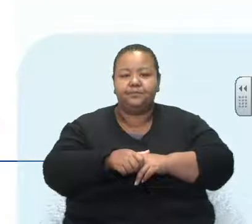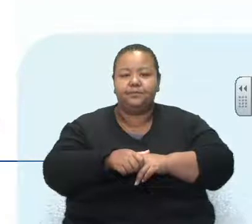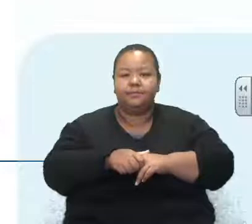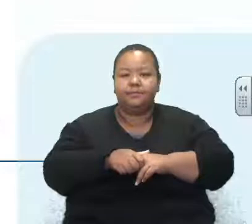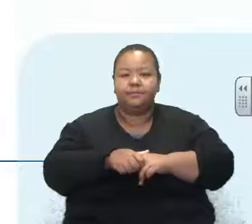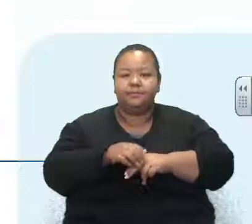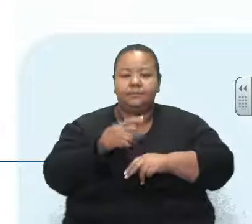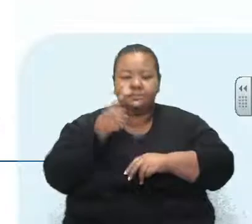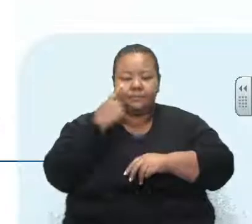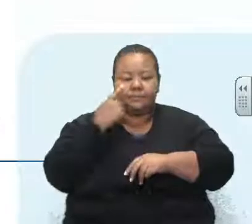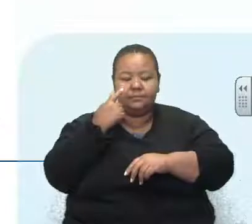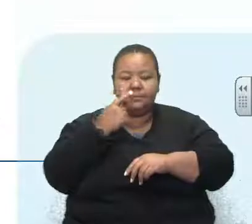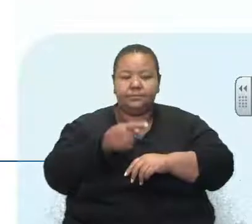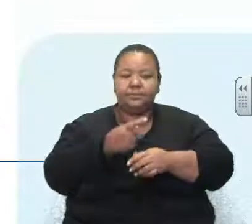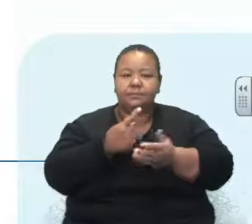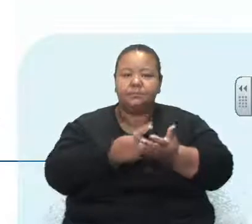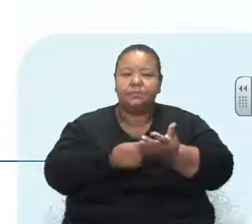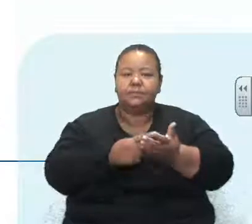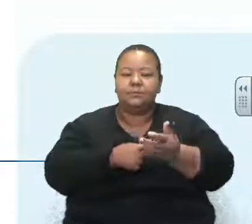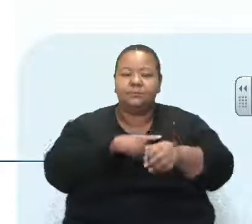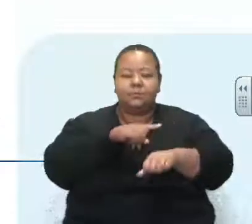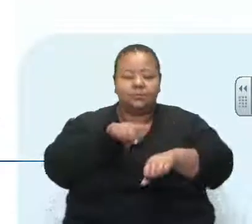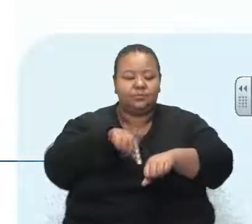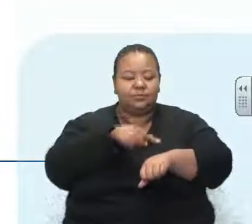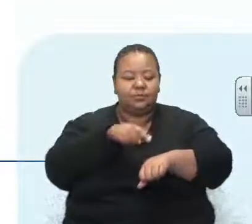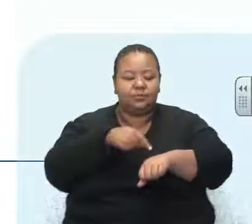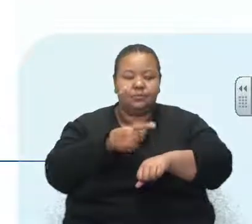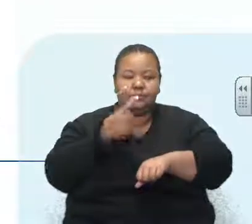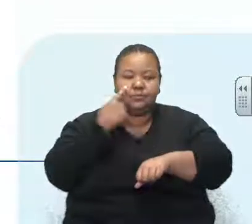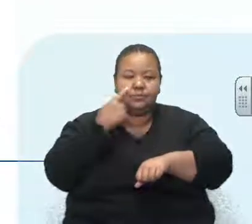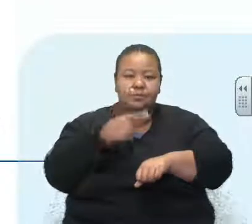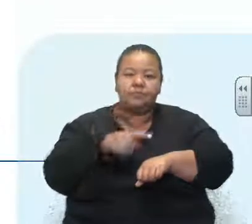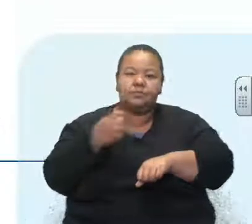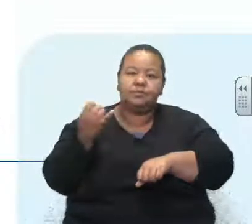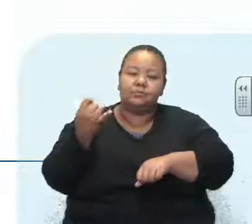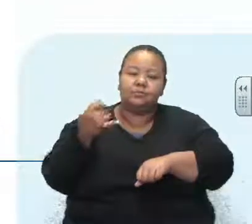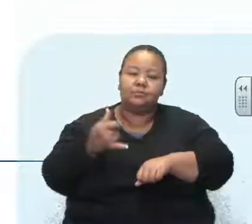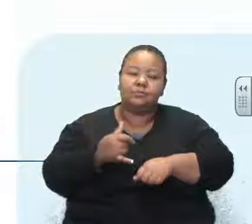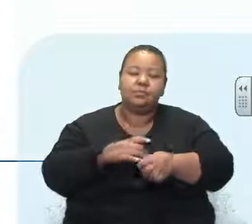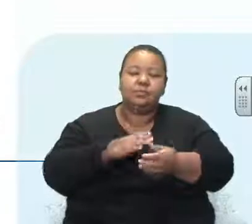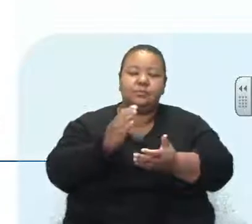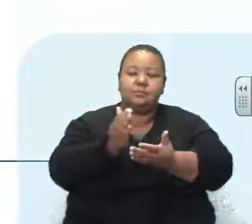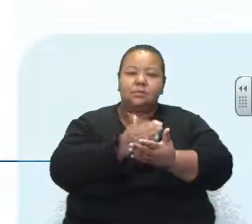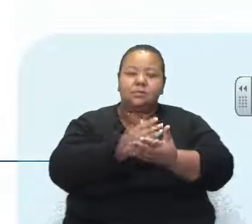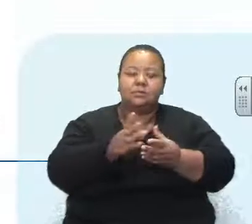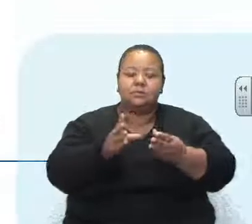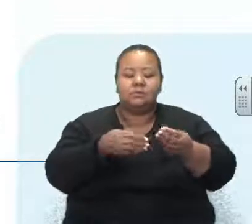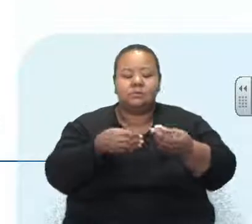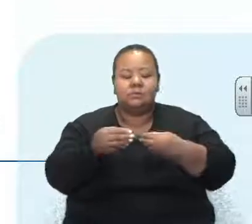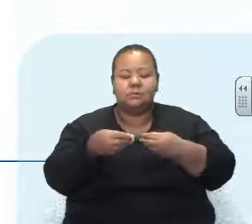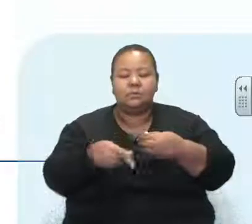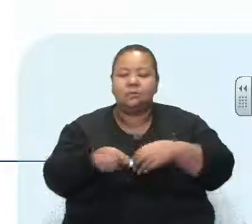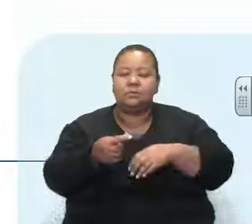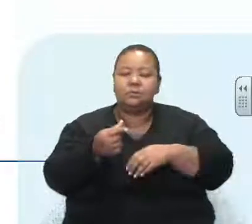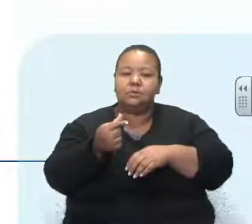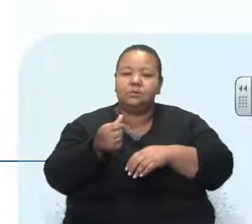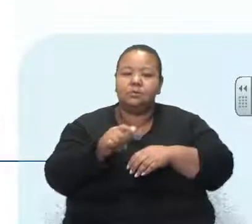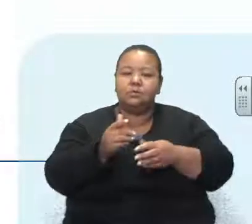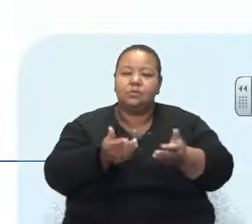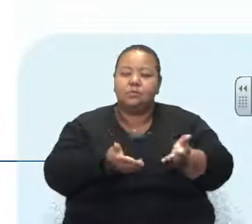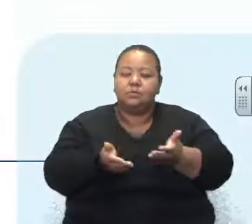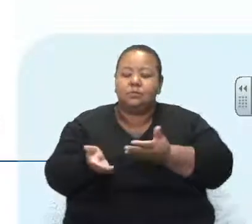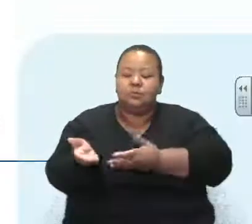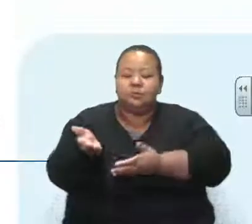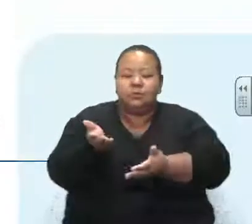Então, eu vou analisar esses pedidos por horas, que eu vou mensurar a quantidade separados e embalados, e o custo de movimentação e